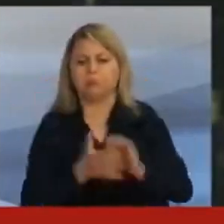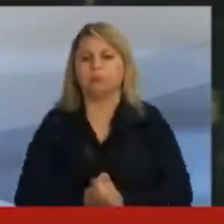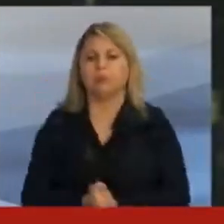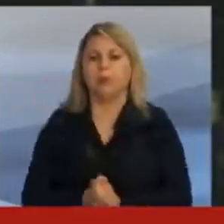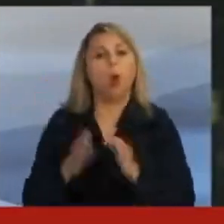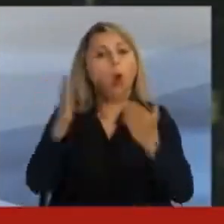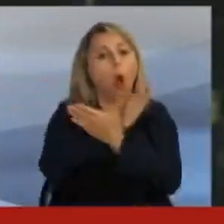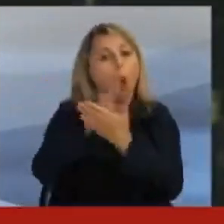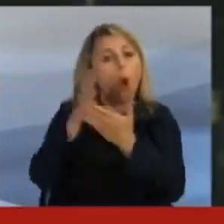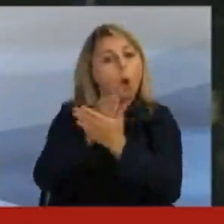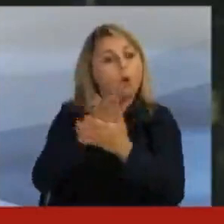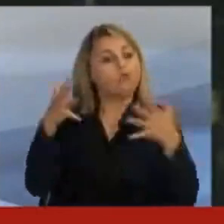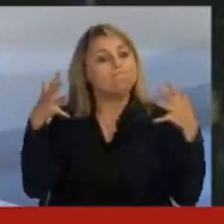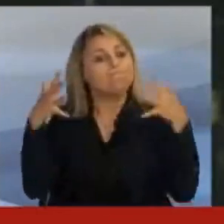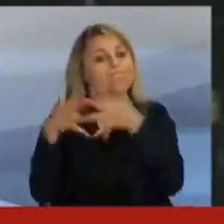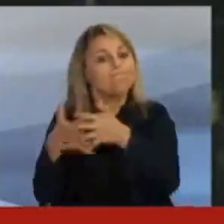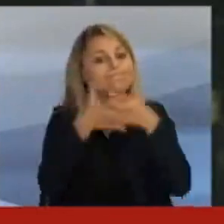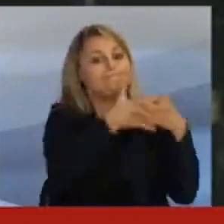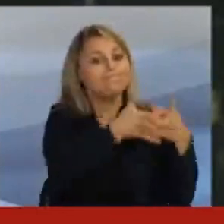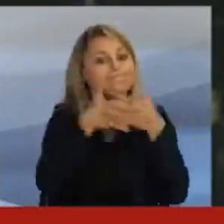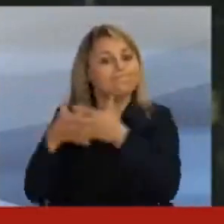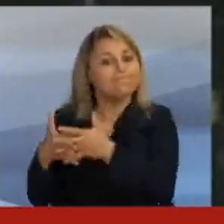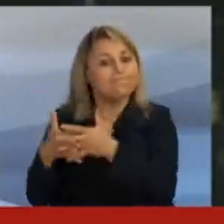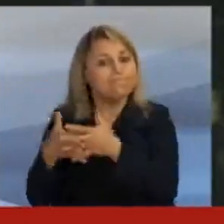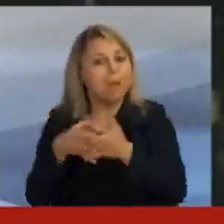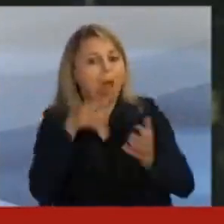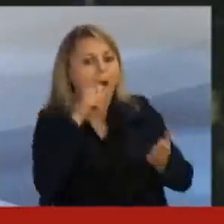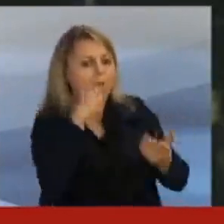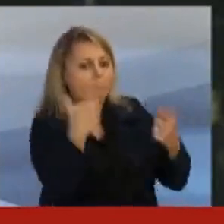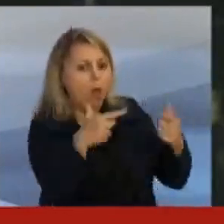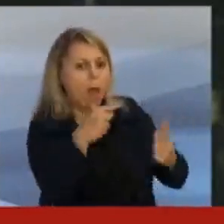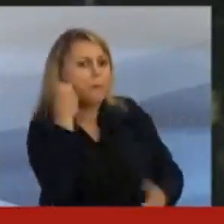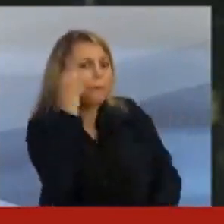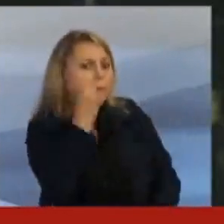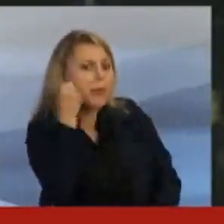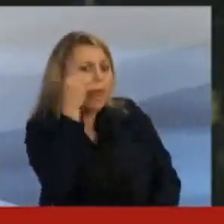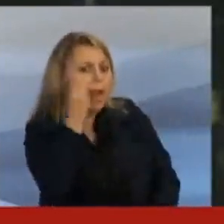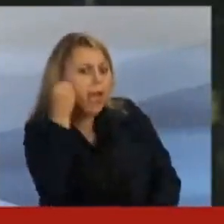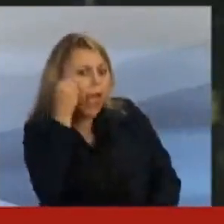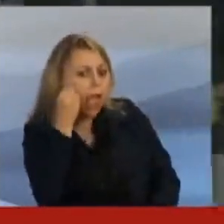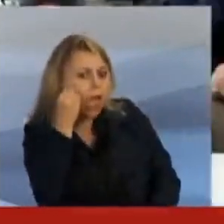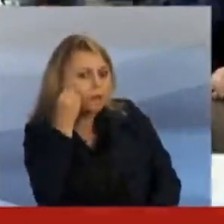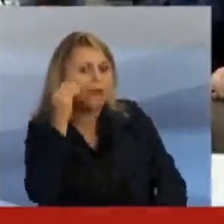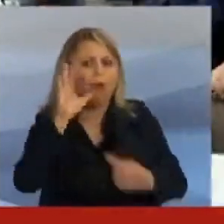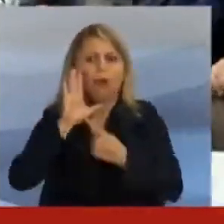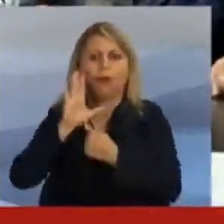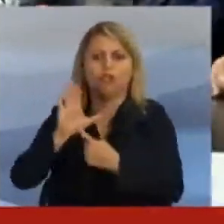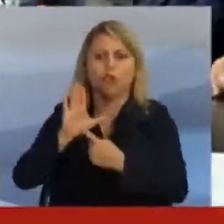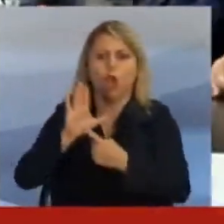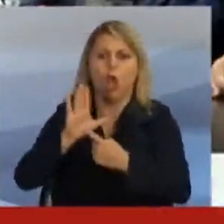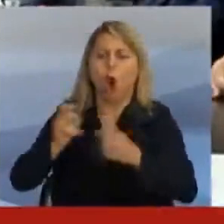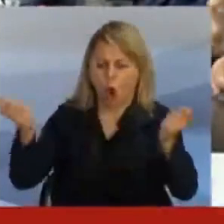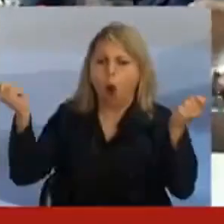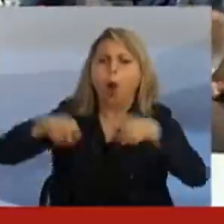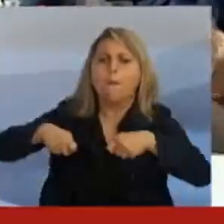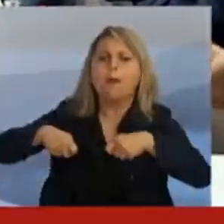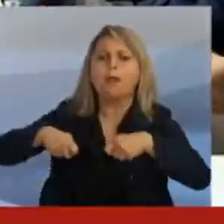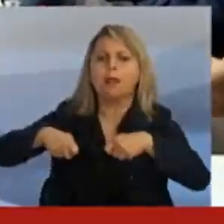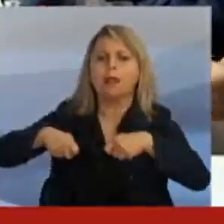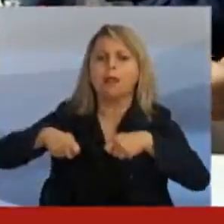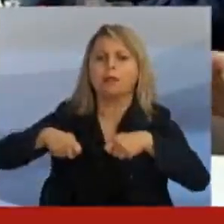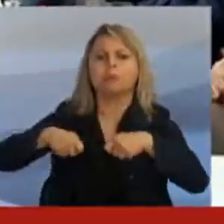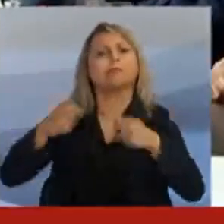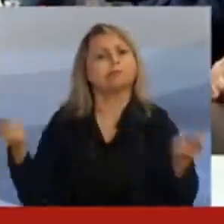alguns confundiam a ausência de experiência pública com ausência de competência porém se